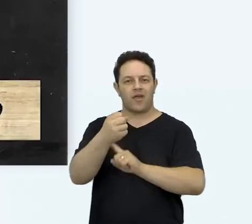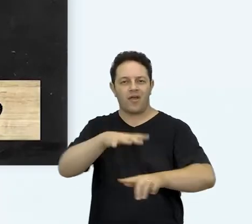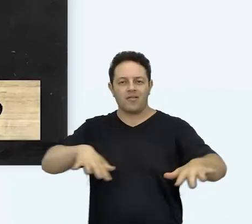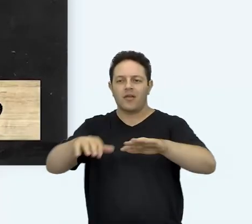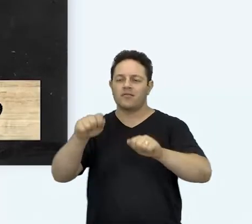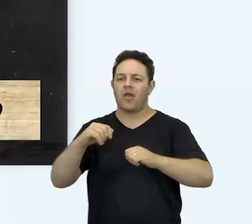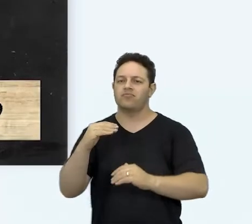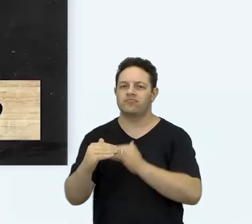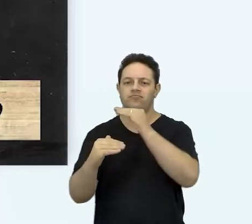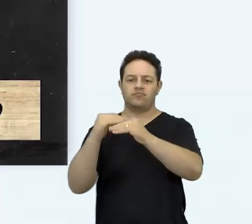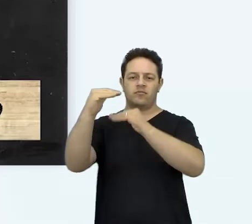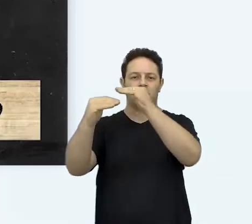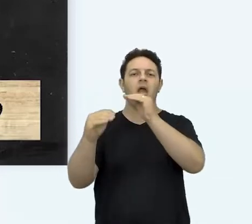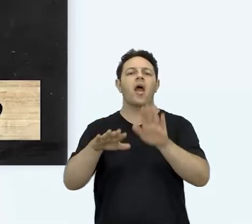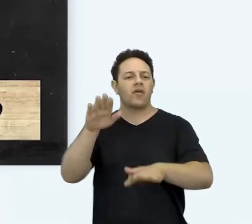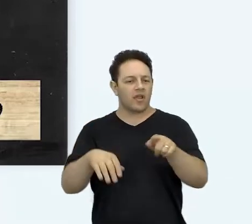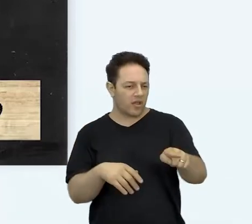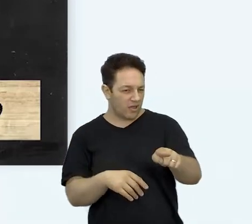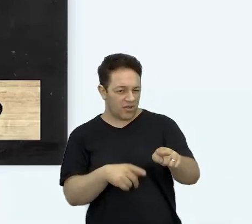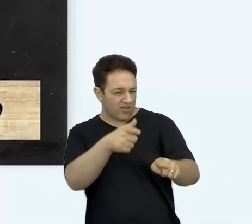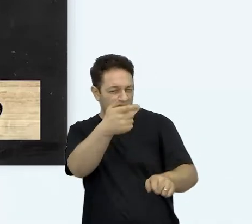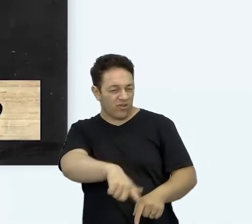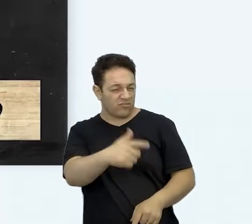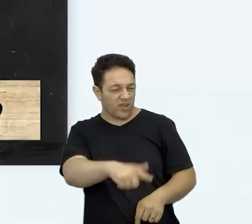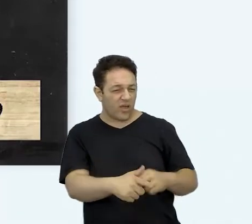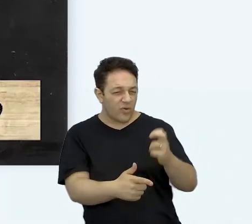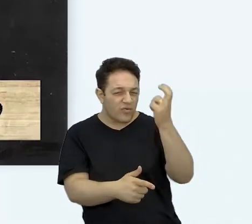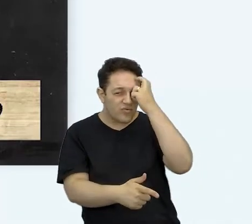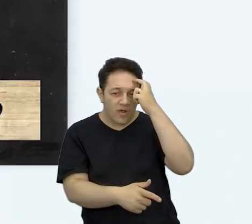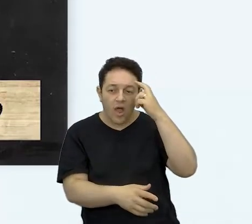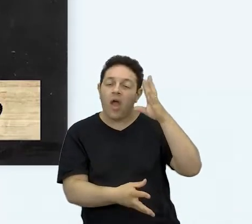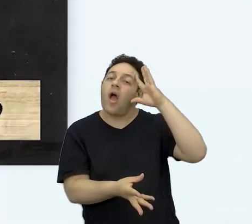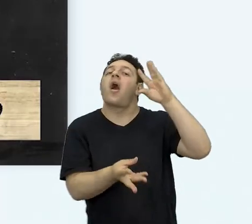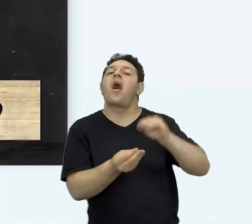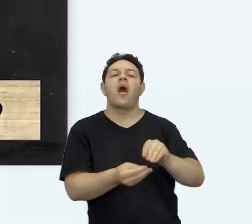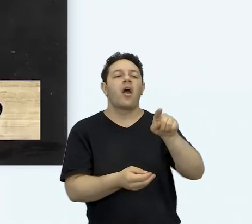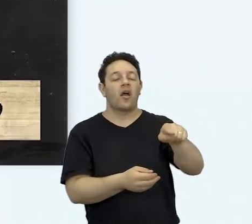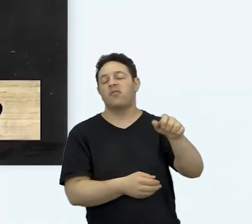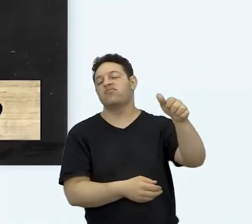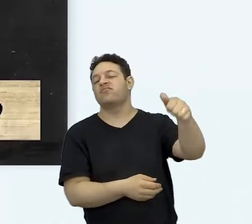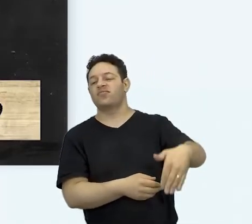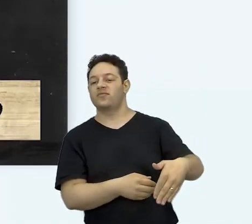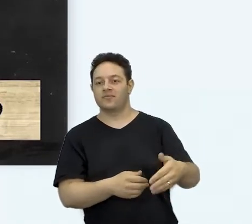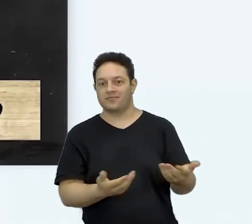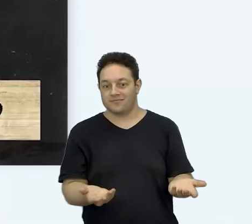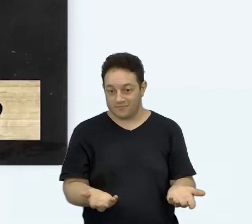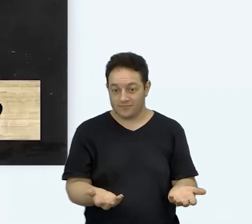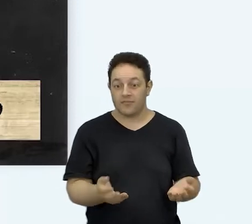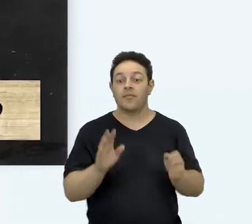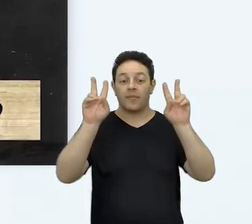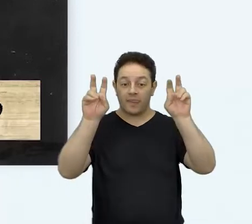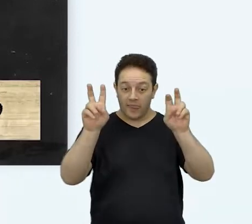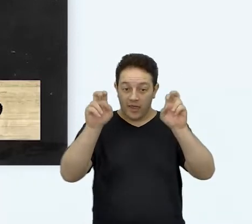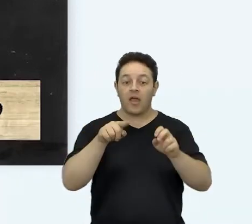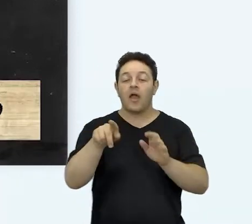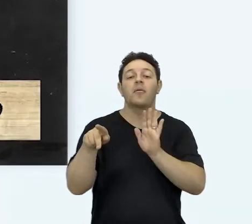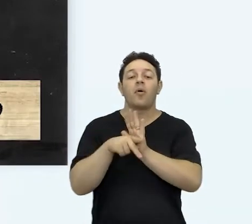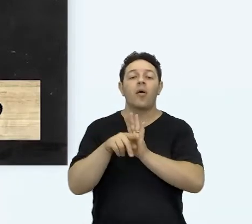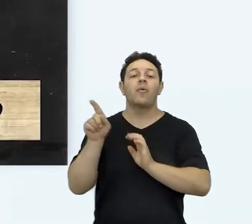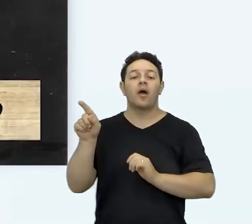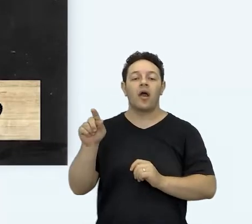diz que determinada pessoa não tem cultura, está se usando o conceito com viés iluminista. O termo vem do latim ligado